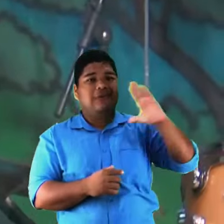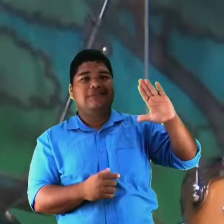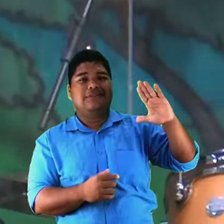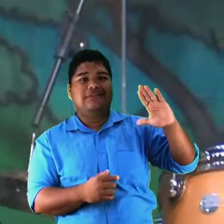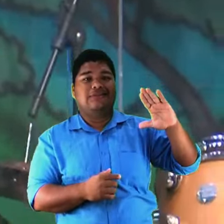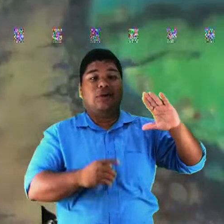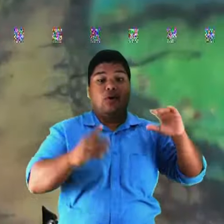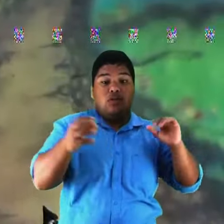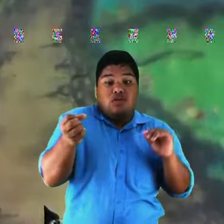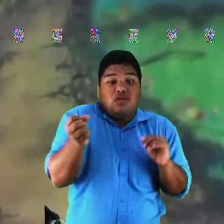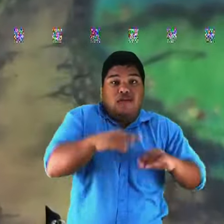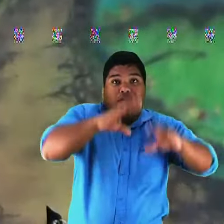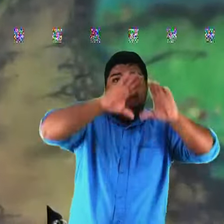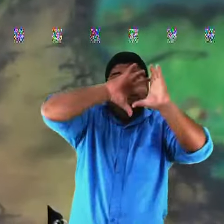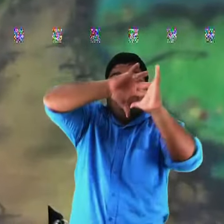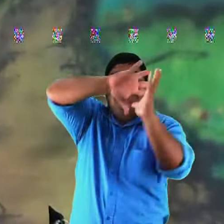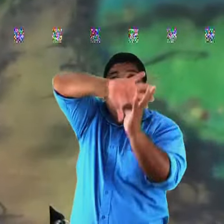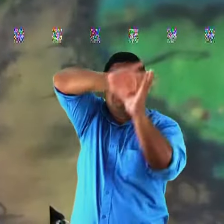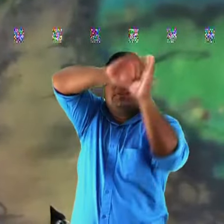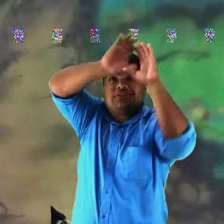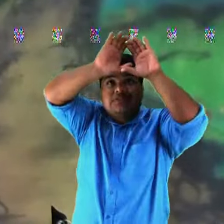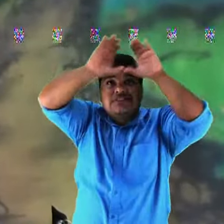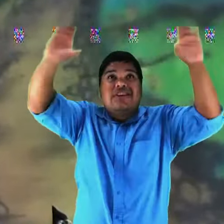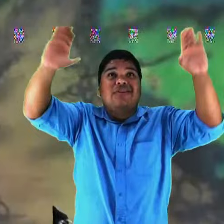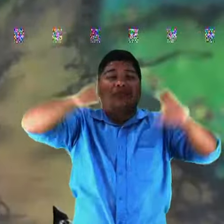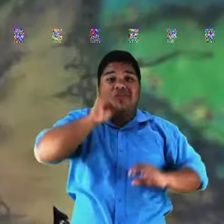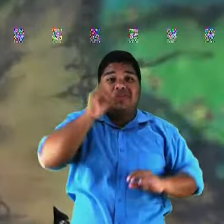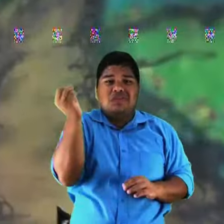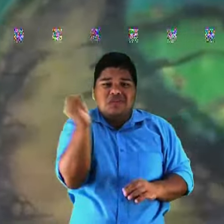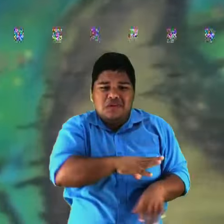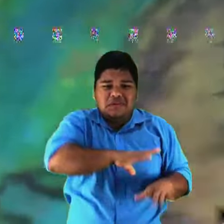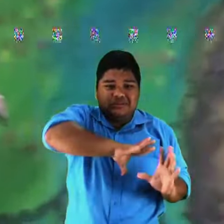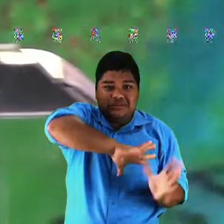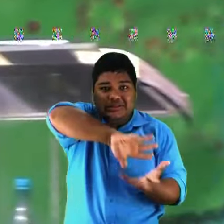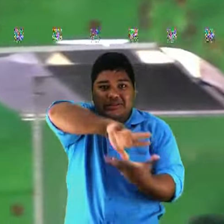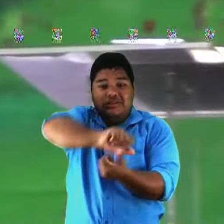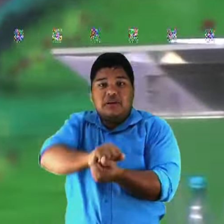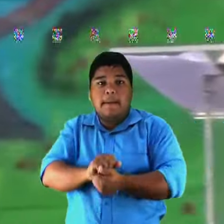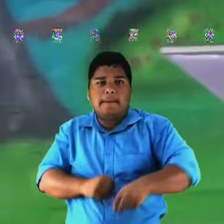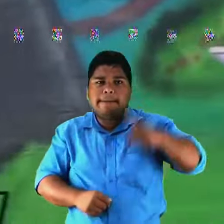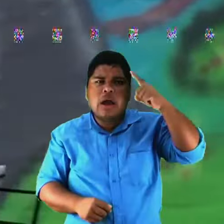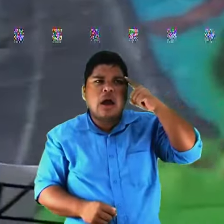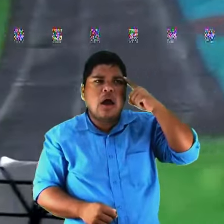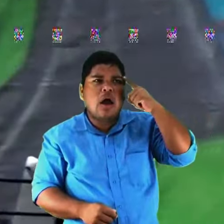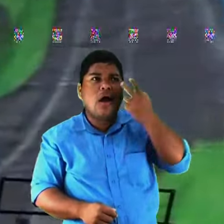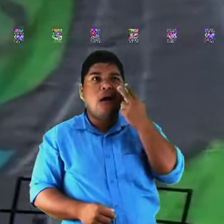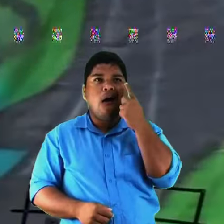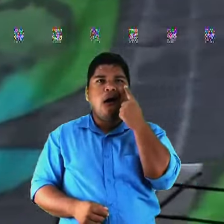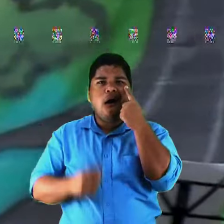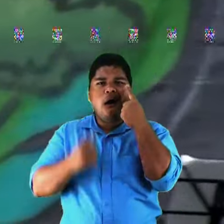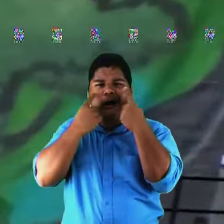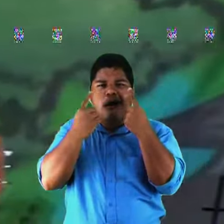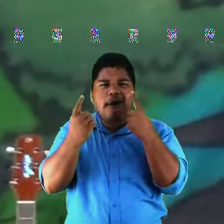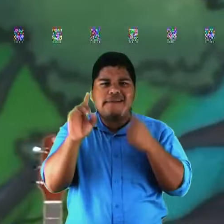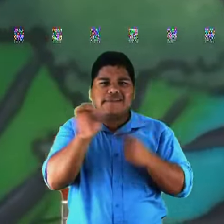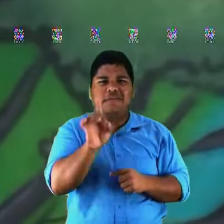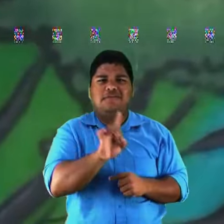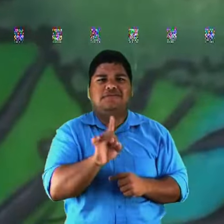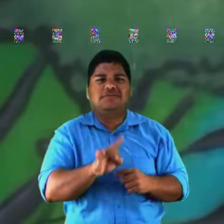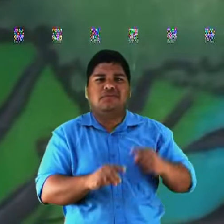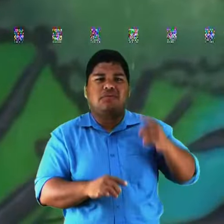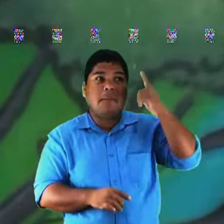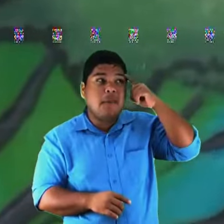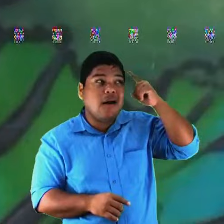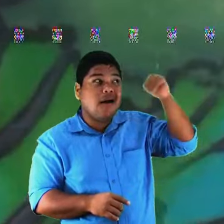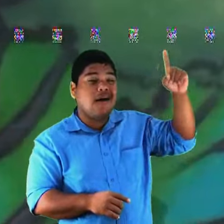terra. Quando Ele fala que olhos não viram, mente nenhuma imaginou o que Deus tem preparado para aqueles